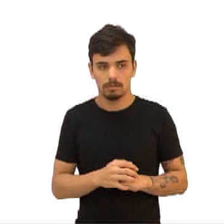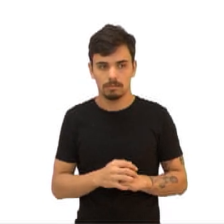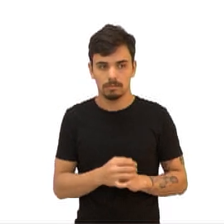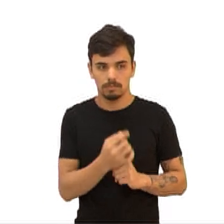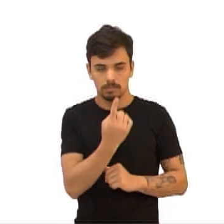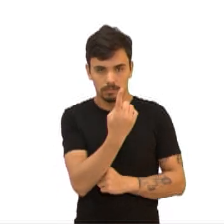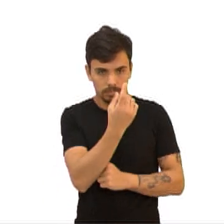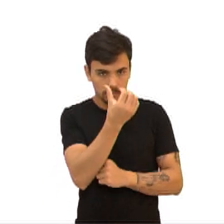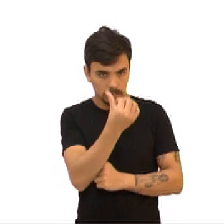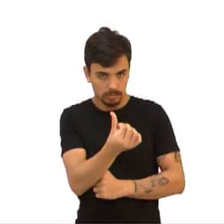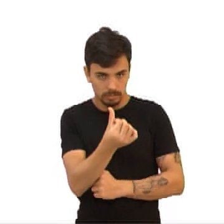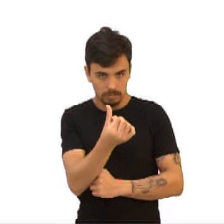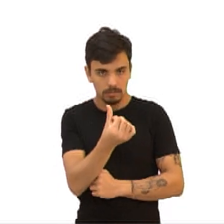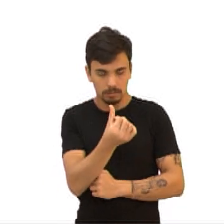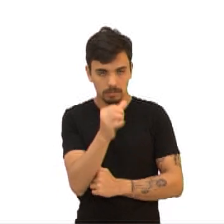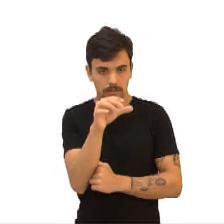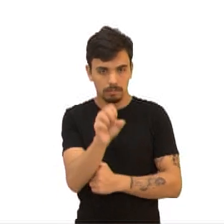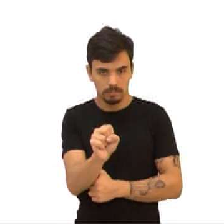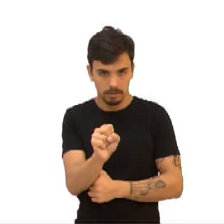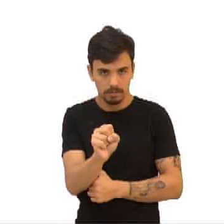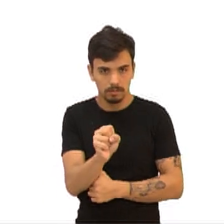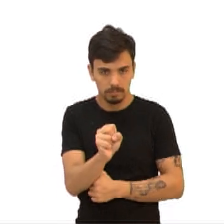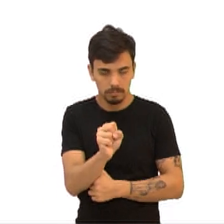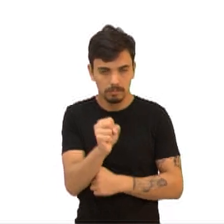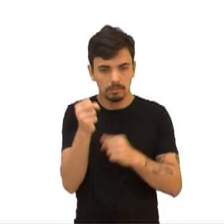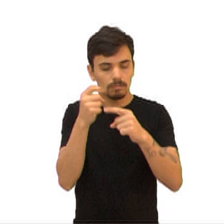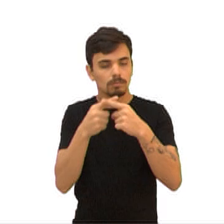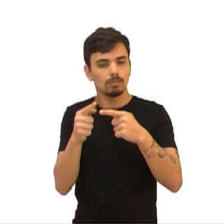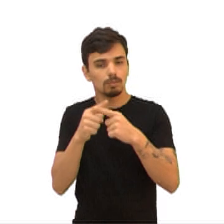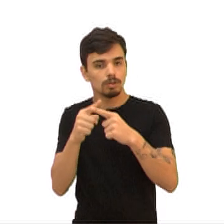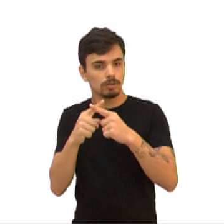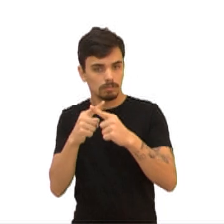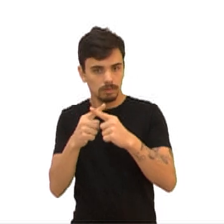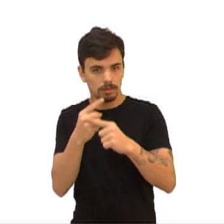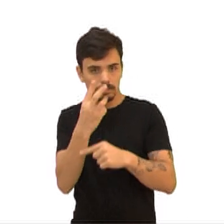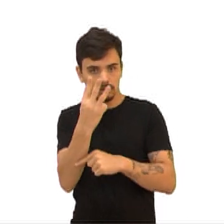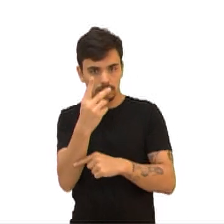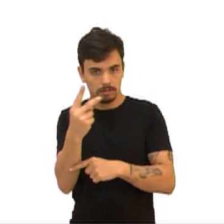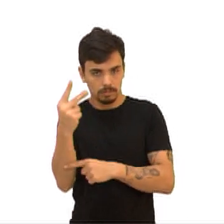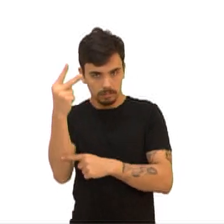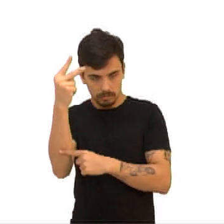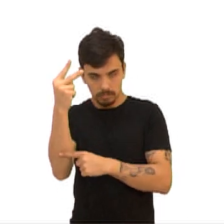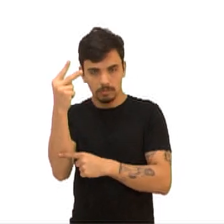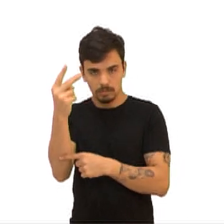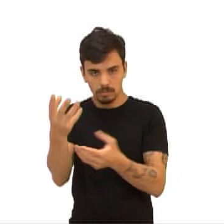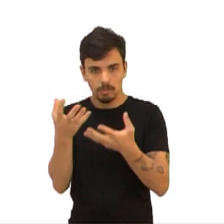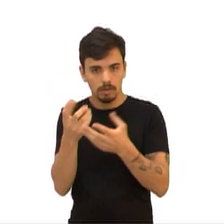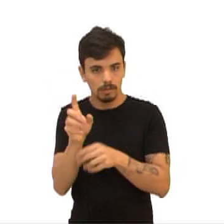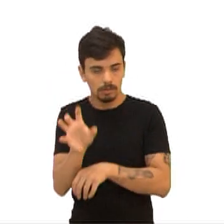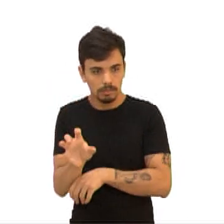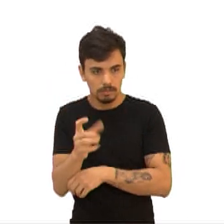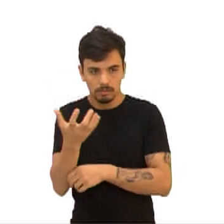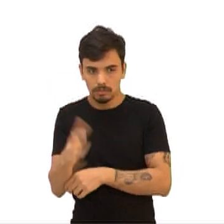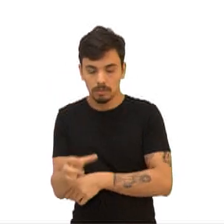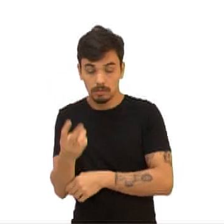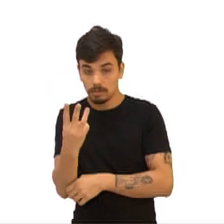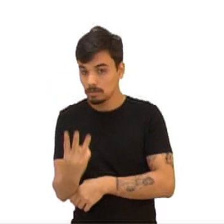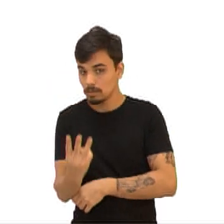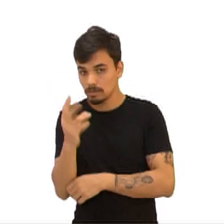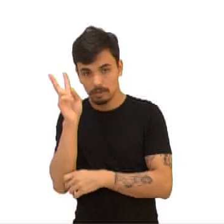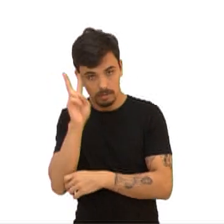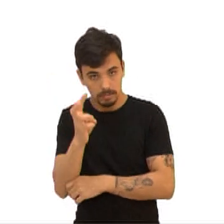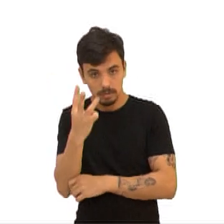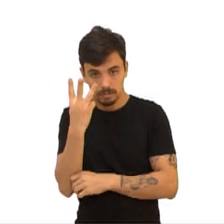16 microfaraday, desculpa, que é a nossa capacitância, multiplicar por 3 ao quadrado, que é a tensão que eu quero, não quero para 2, eu quero para